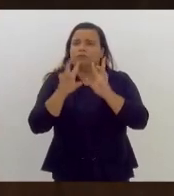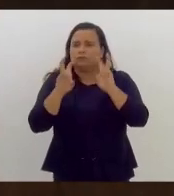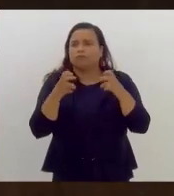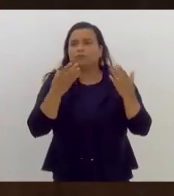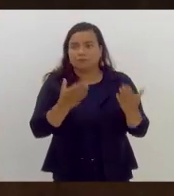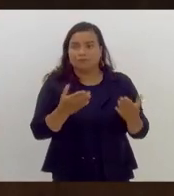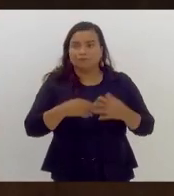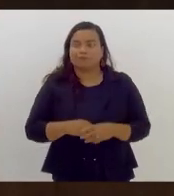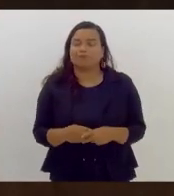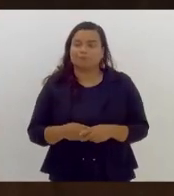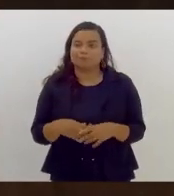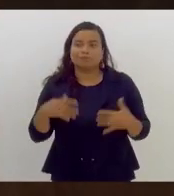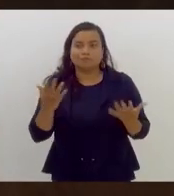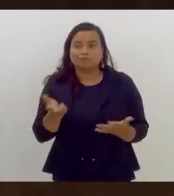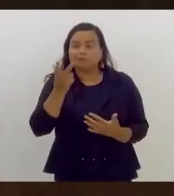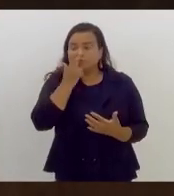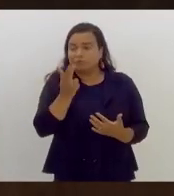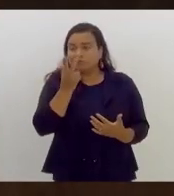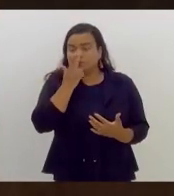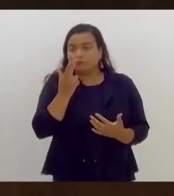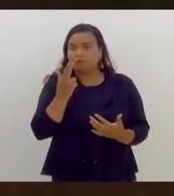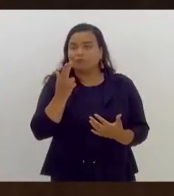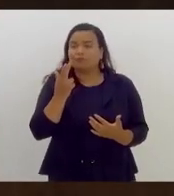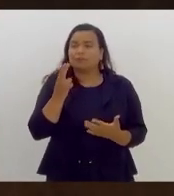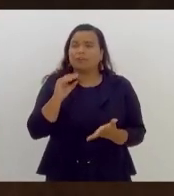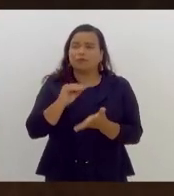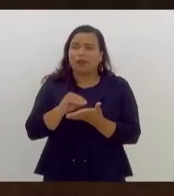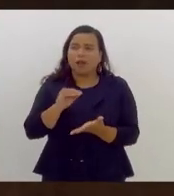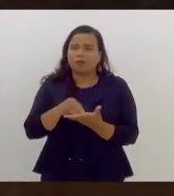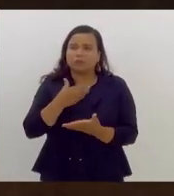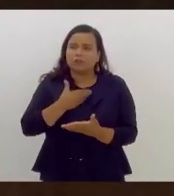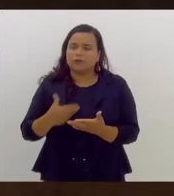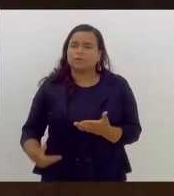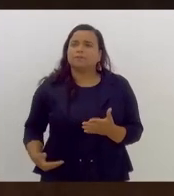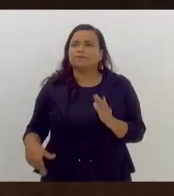Parece que falta ao governo